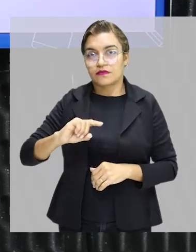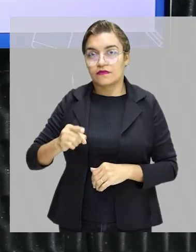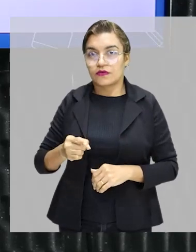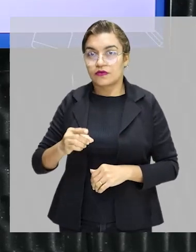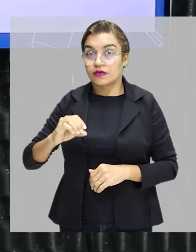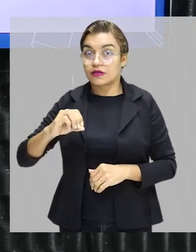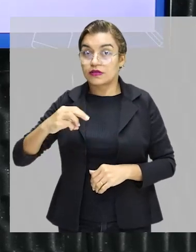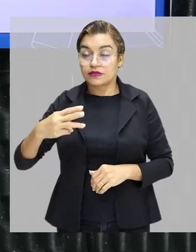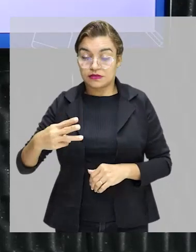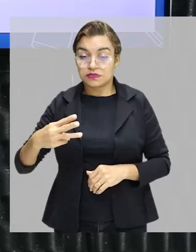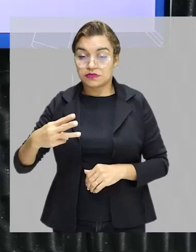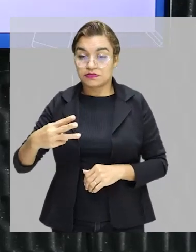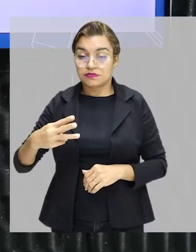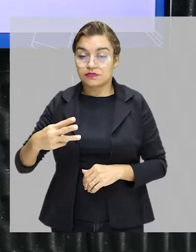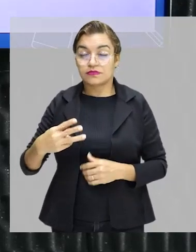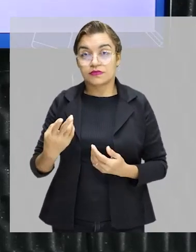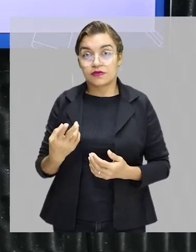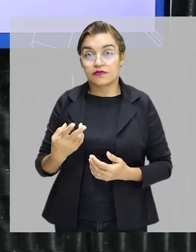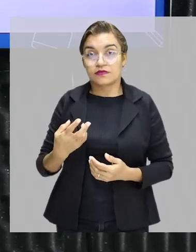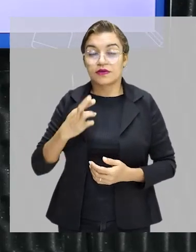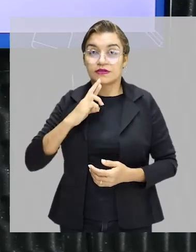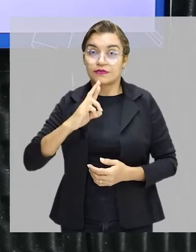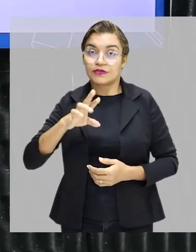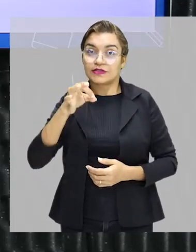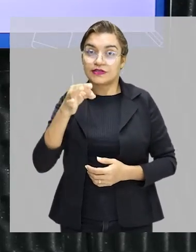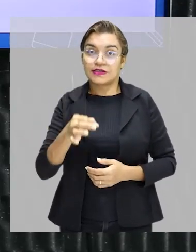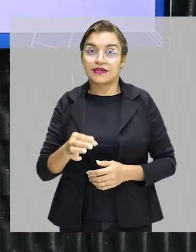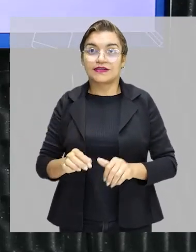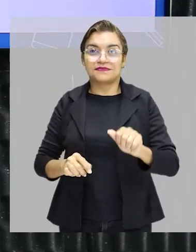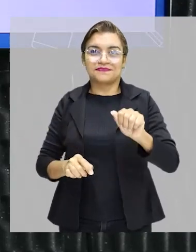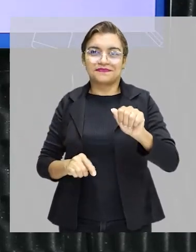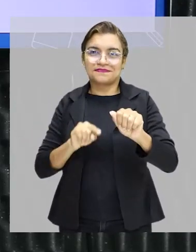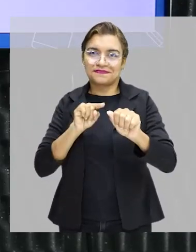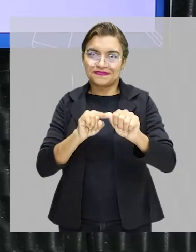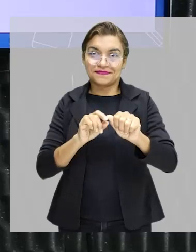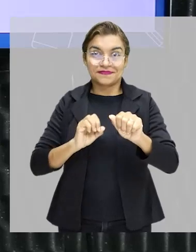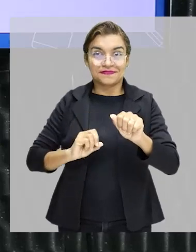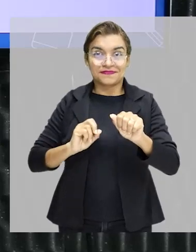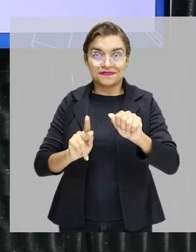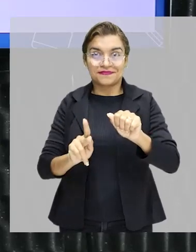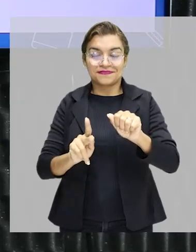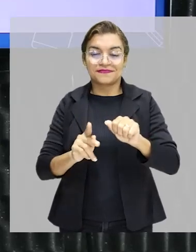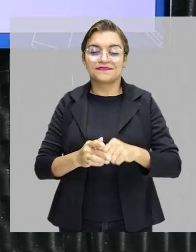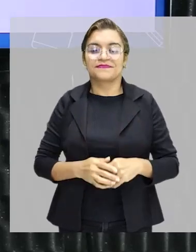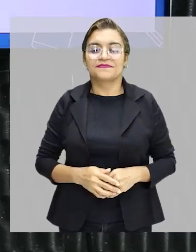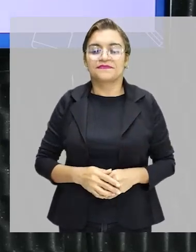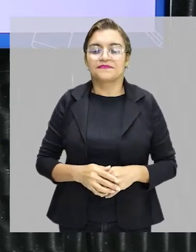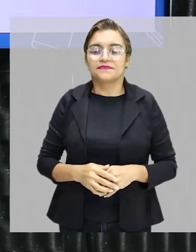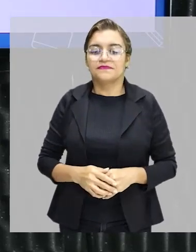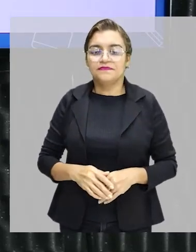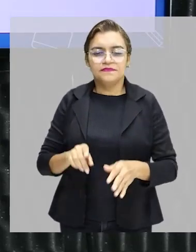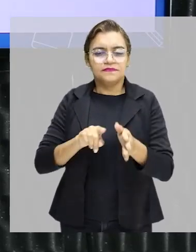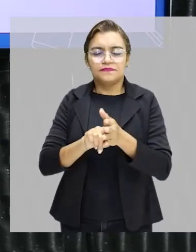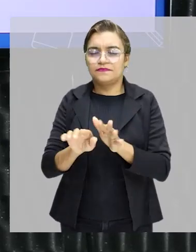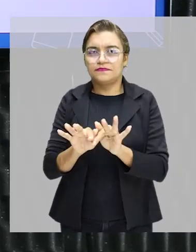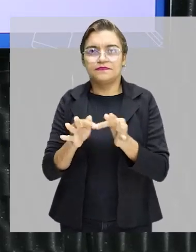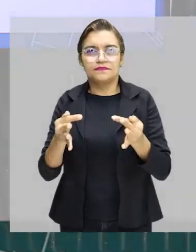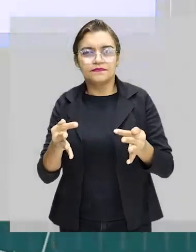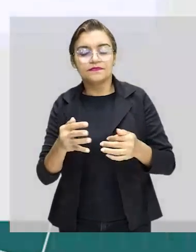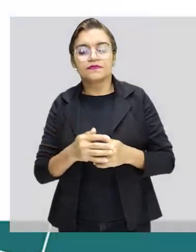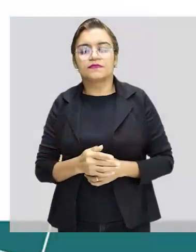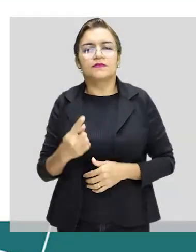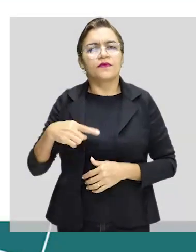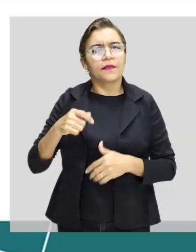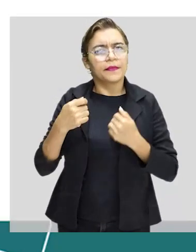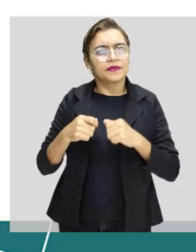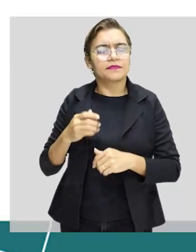0,03 gramas. A alternativa correta, a letra A, certo? Questão simples, basta a gente